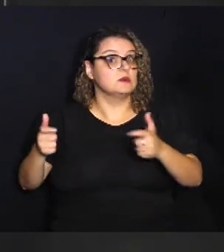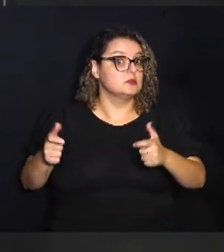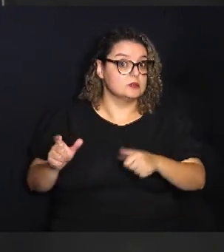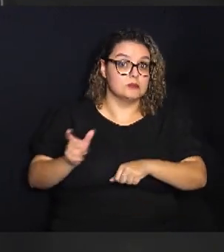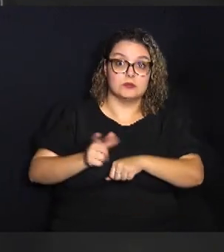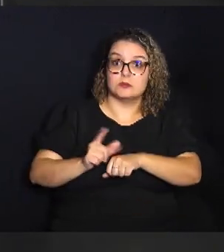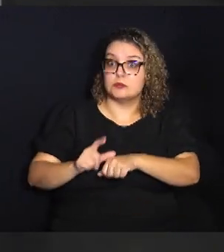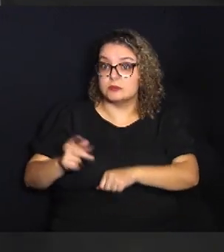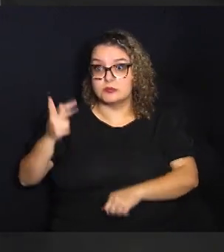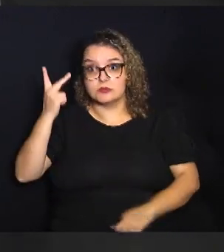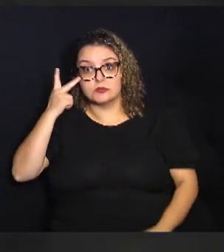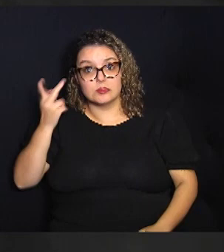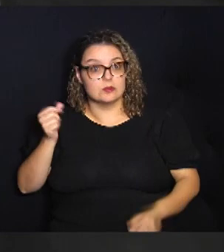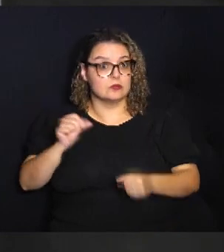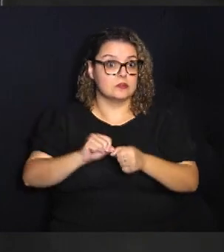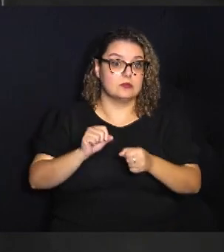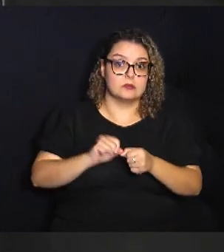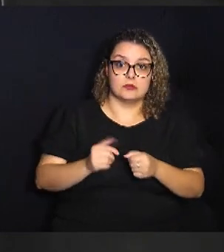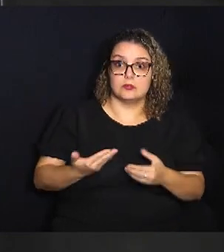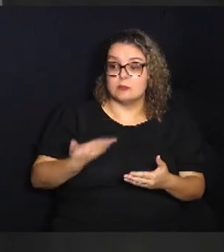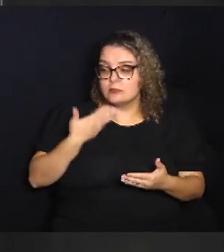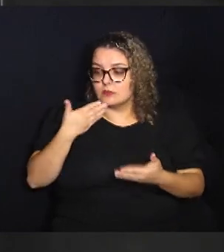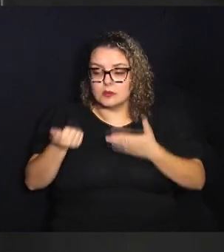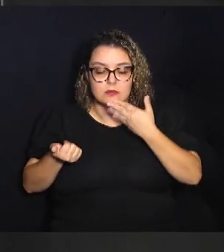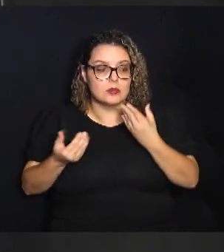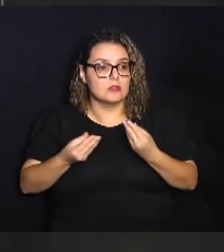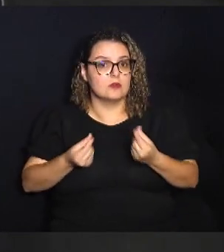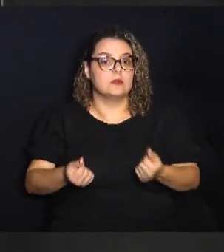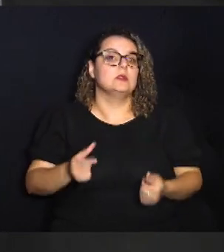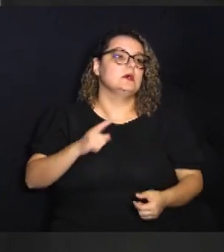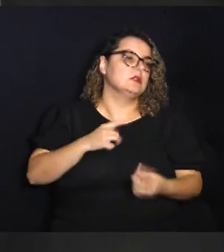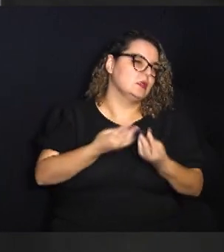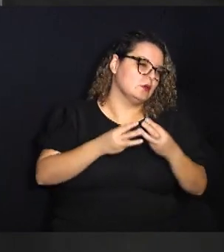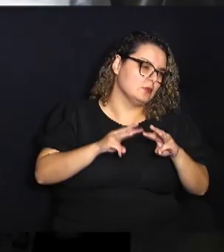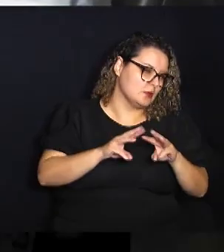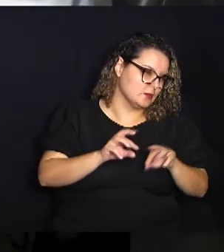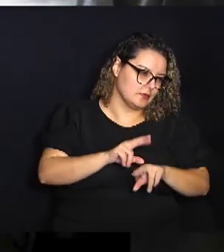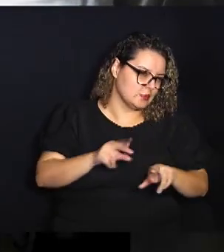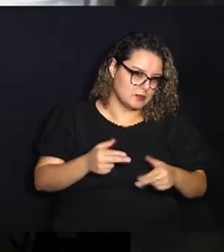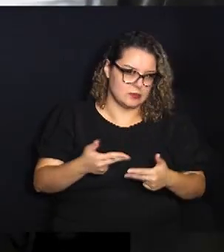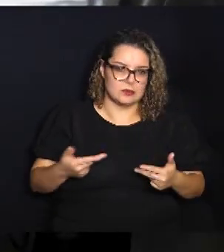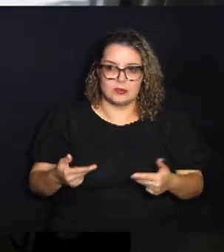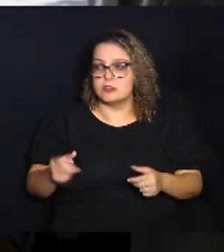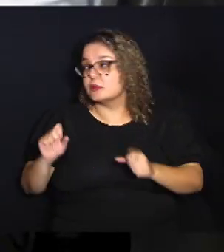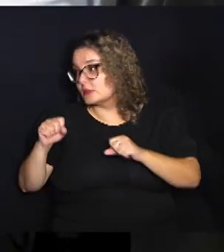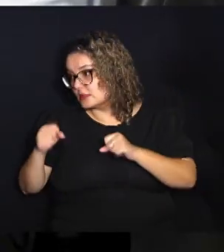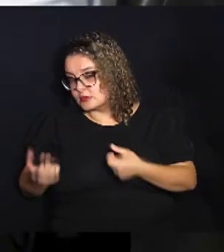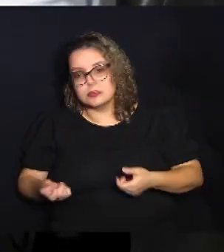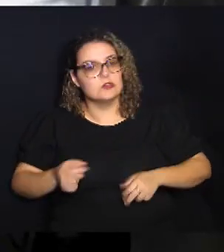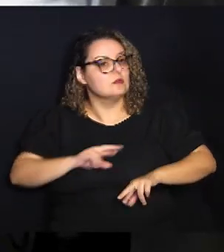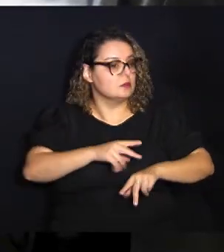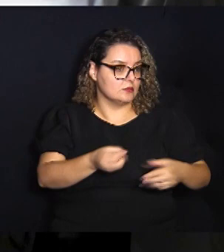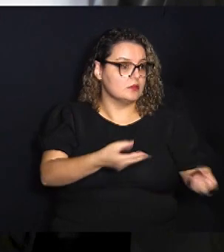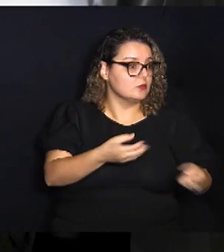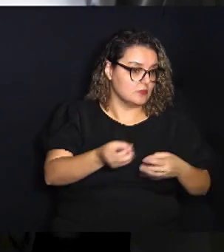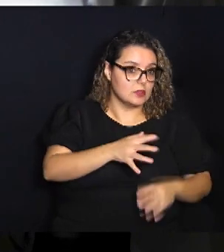São Paulo, fazer aperfeiçoamento, hoje aquela tem coisa workshops, toda. um monte de coisa, Sim, né? Muita novidade. Muita nesse novidade. Setor da beleza é